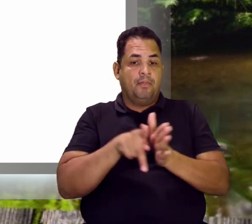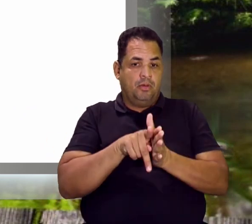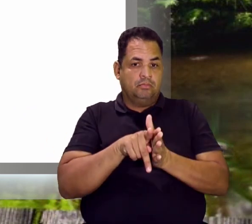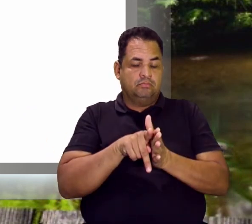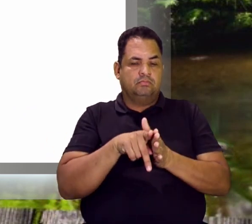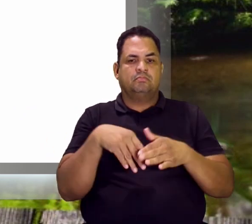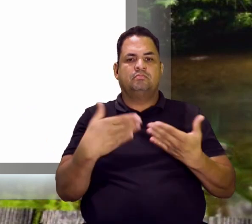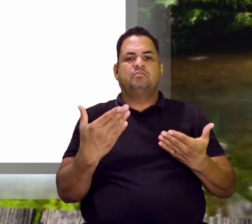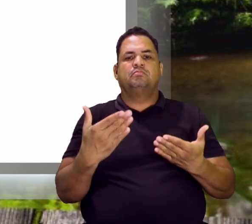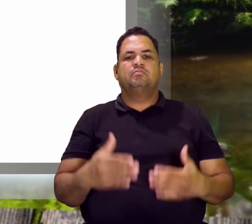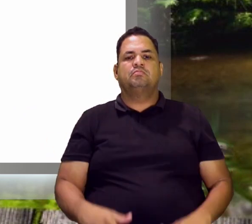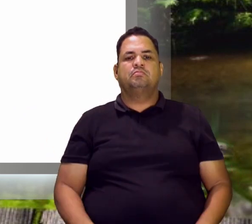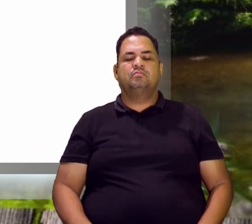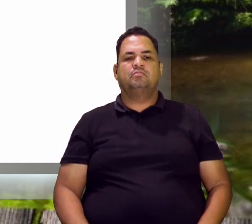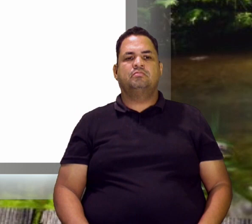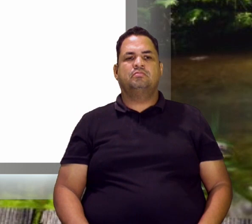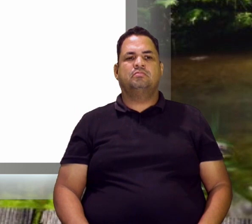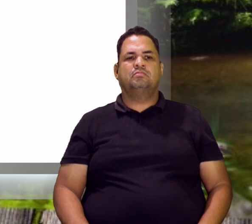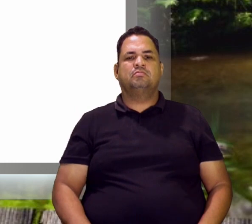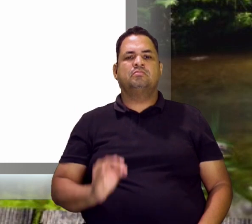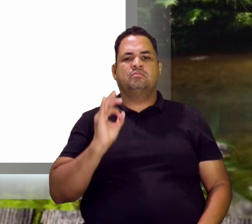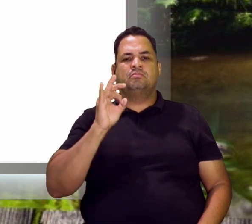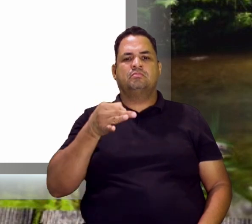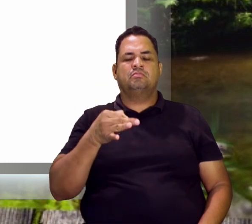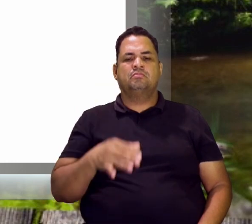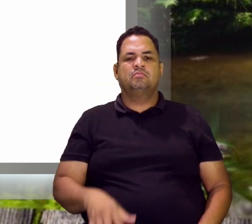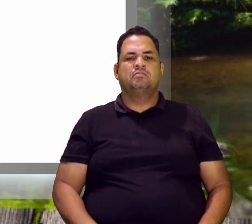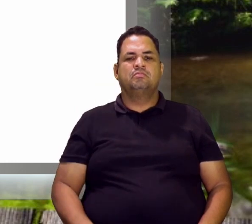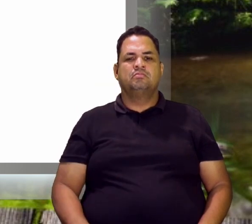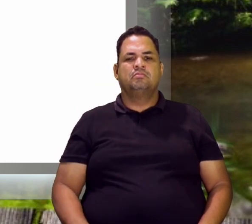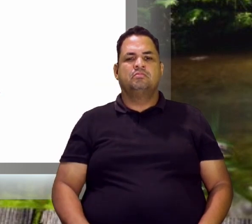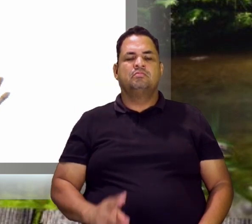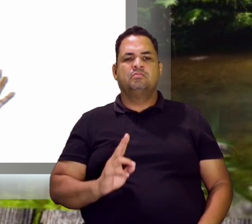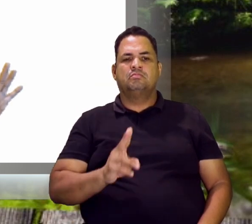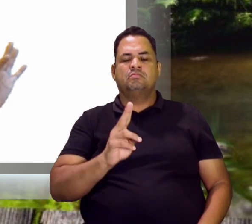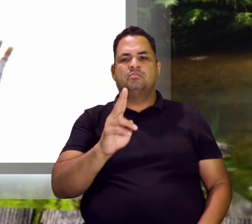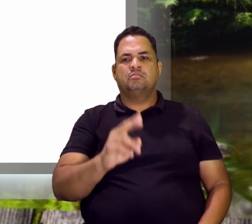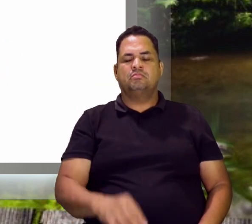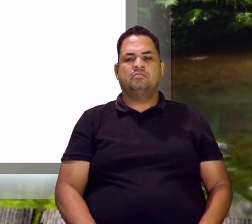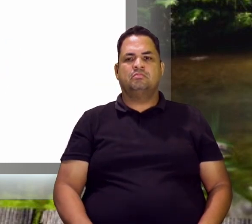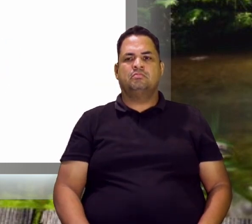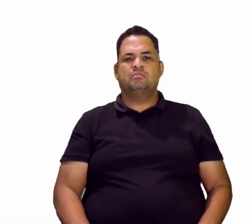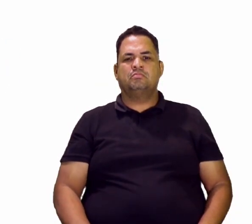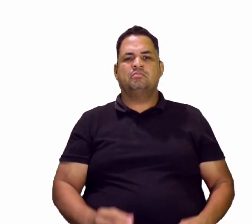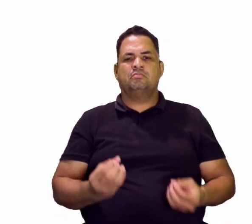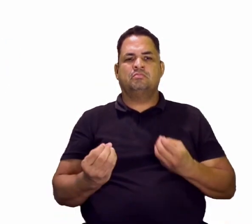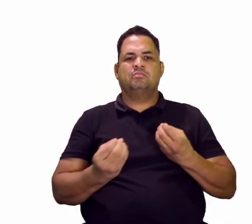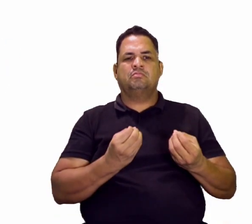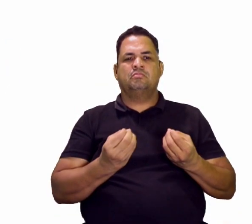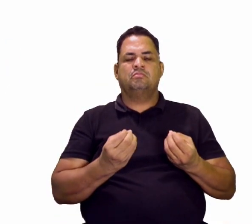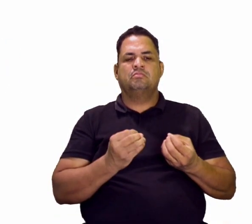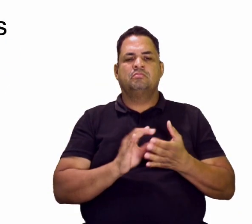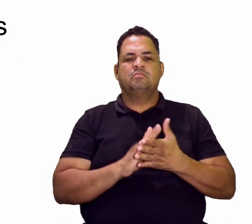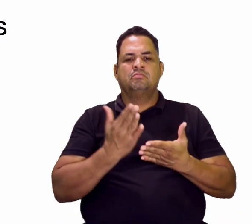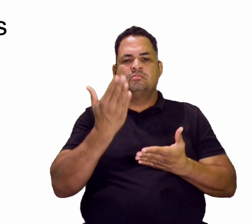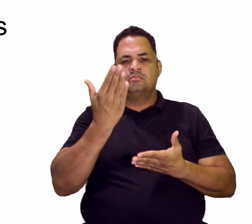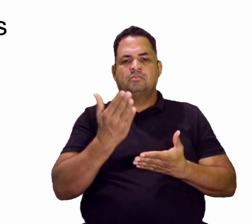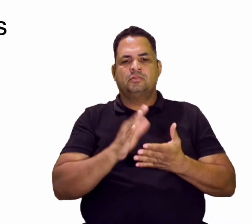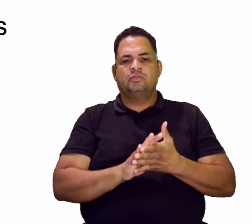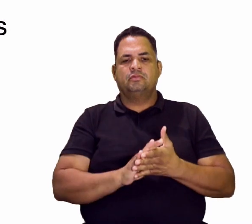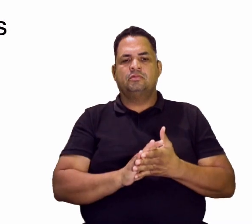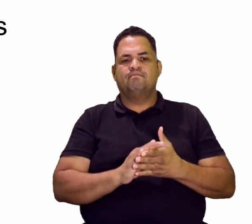específicos. São específicos, certo? Então, vamos continuar? Vamos ver como que eles vão se destacar